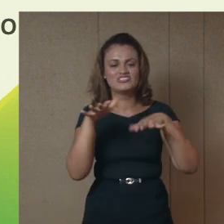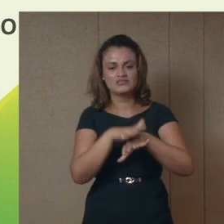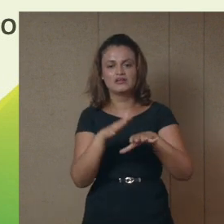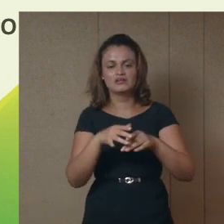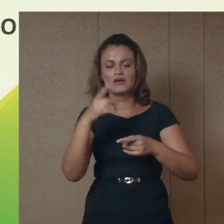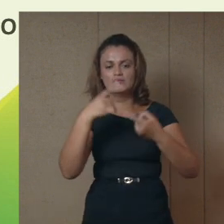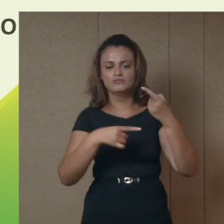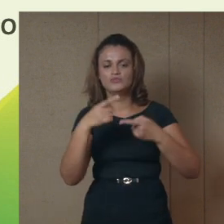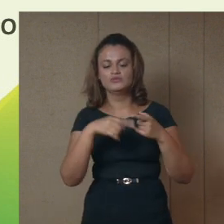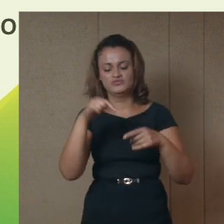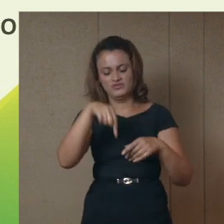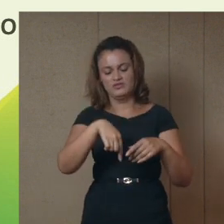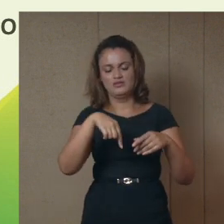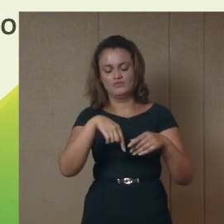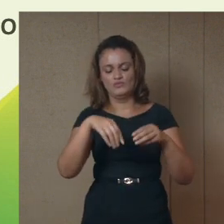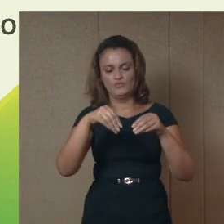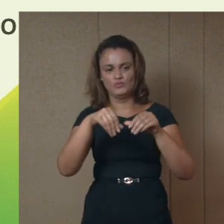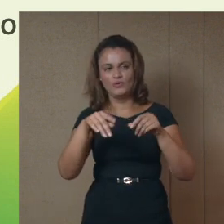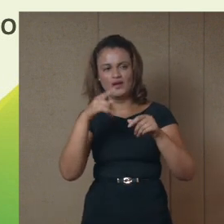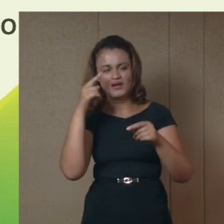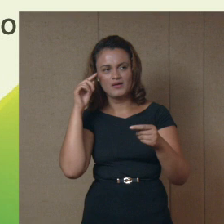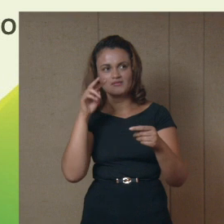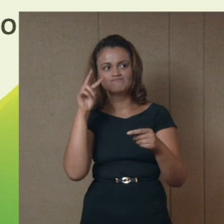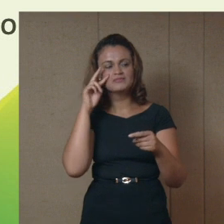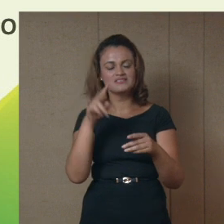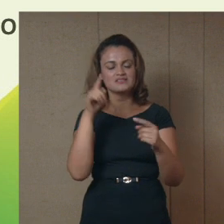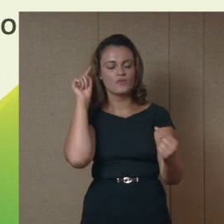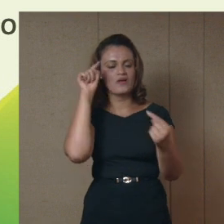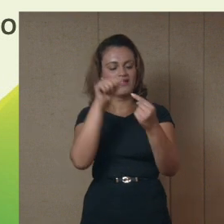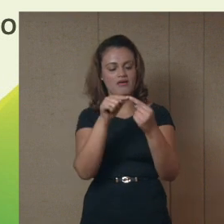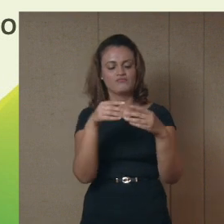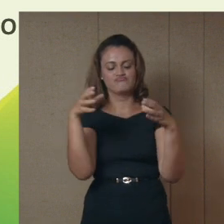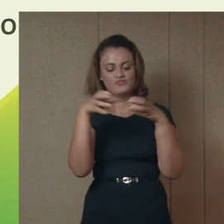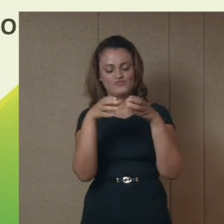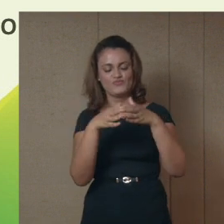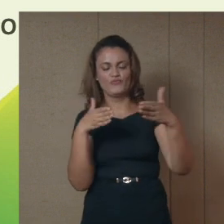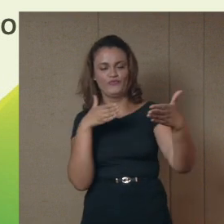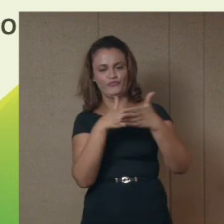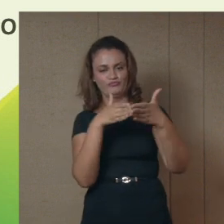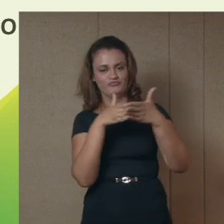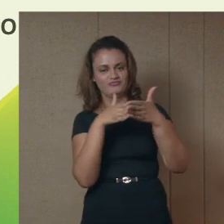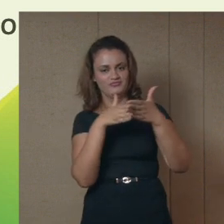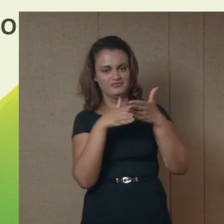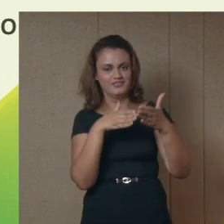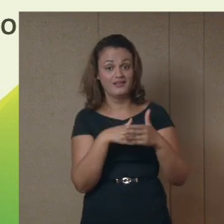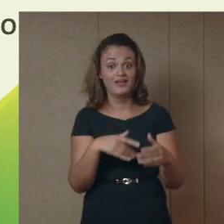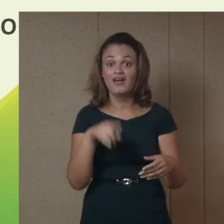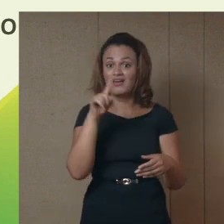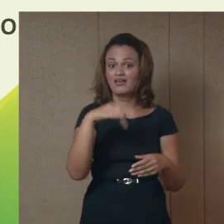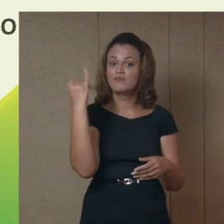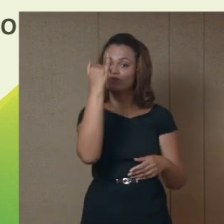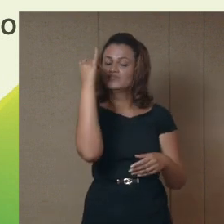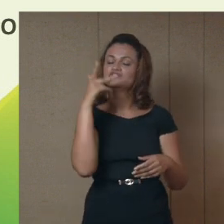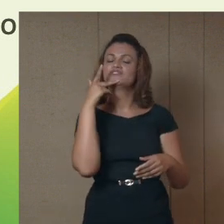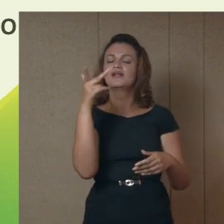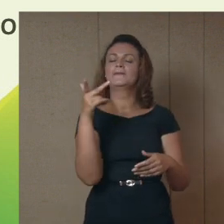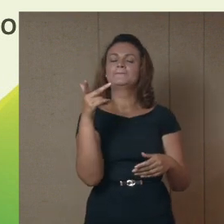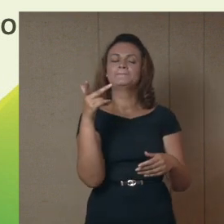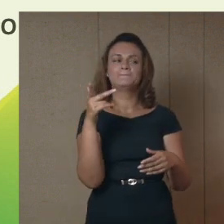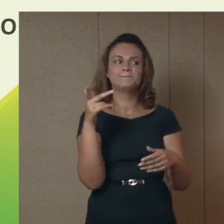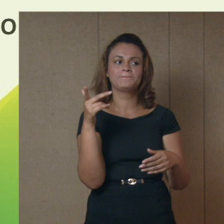integrar essas políticas públicas no território com um olhar específico para a faixa de fronteira é importante aqui fala também em